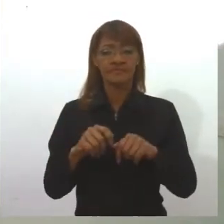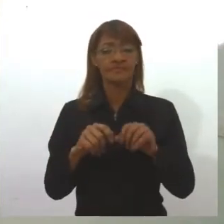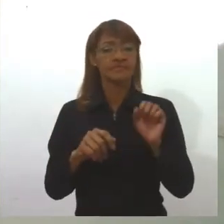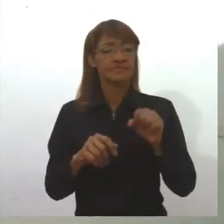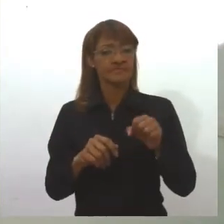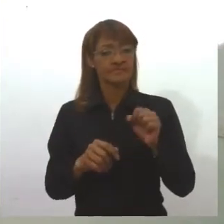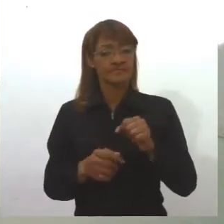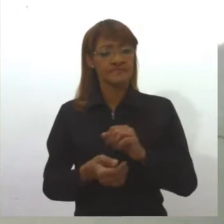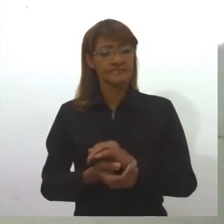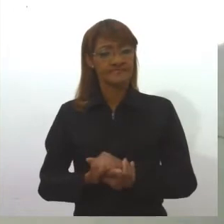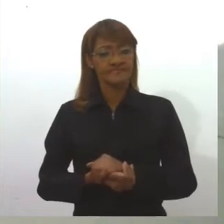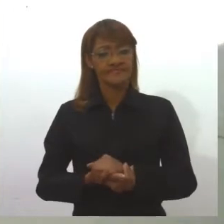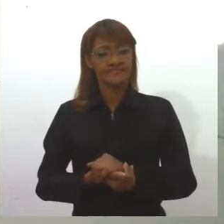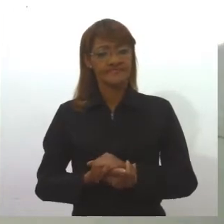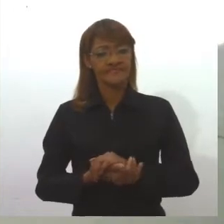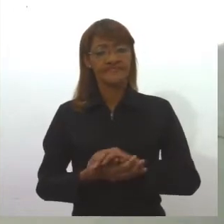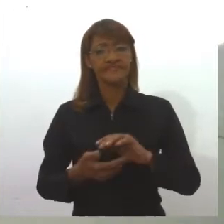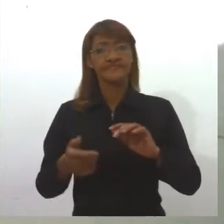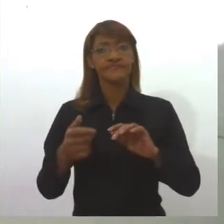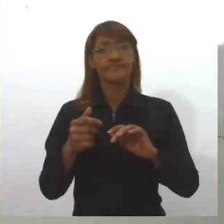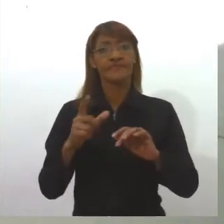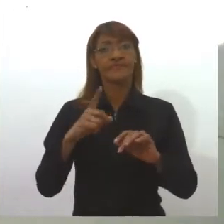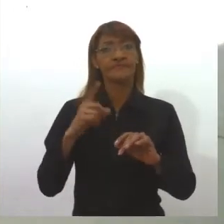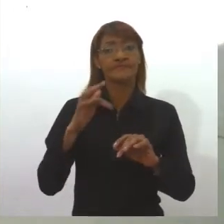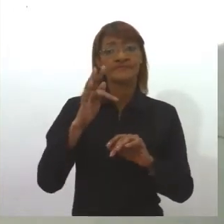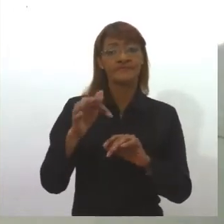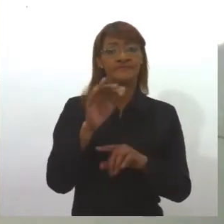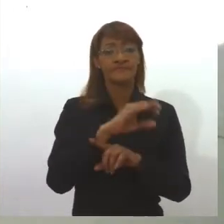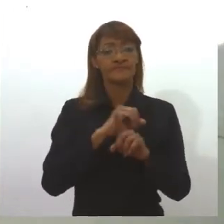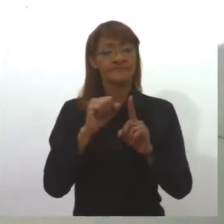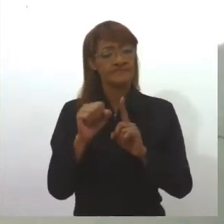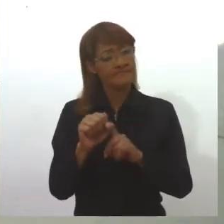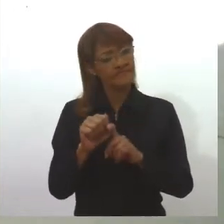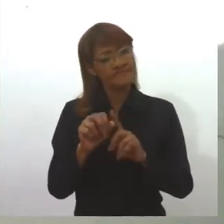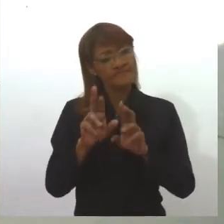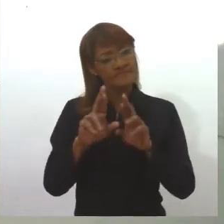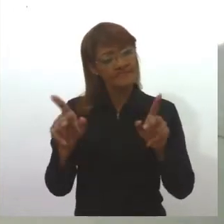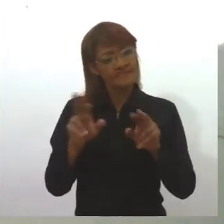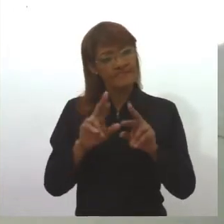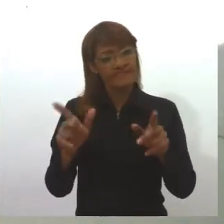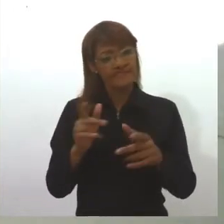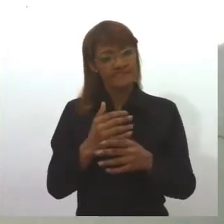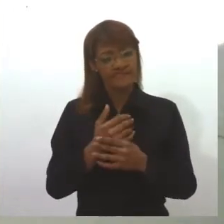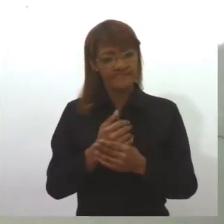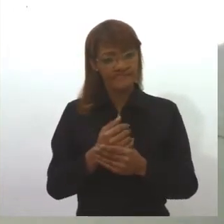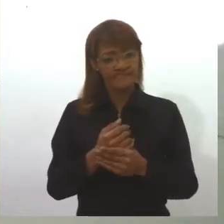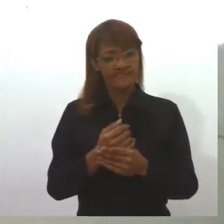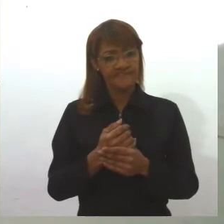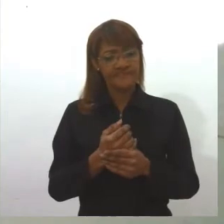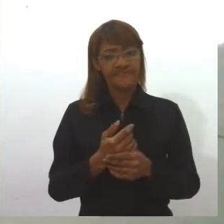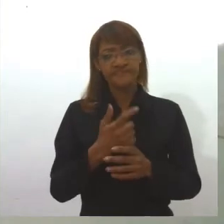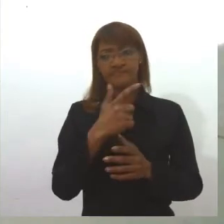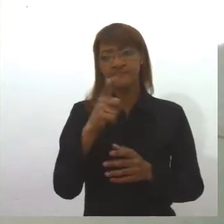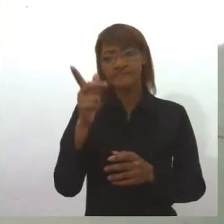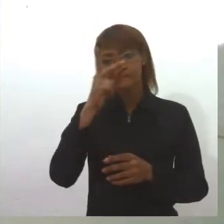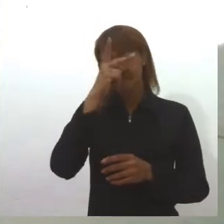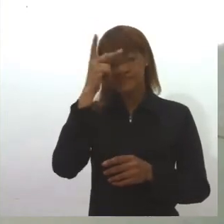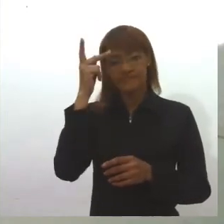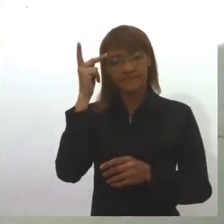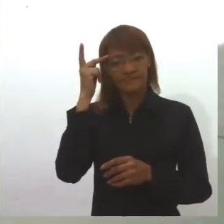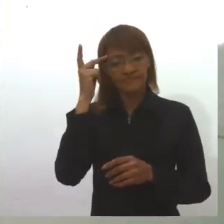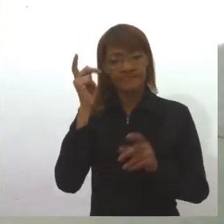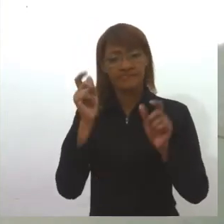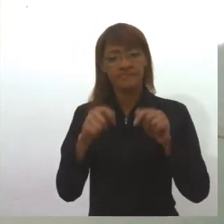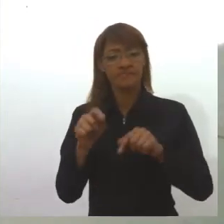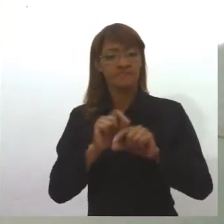para a sociedade, para a comunidade onde elas estão inseridas, contribuir para que outras pessoas possam ter acesso a soluções,